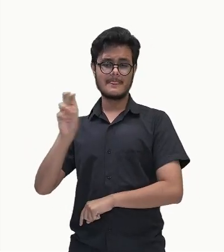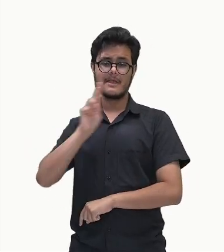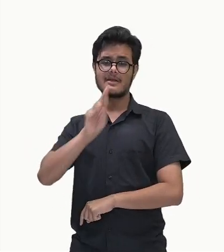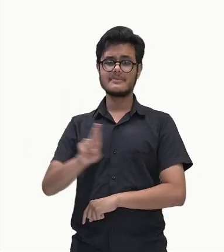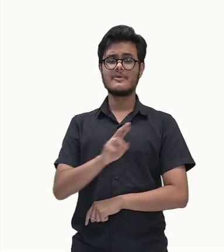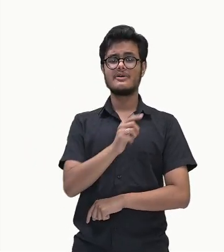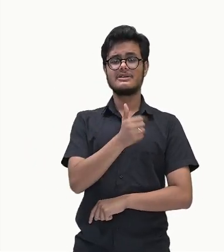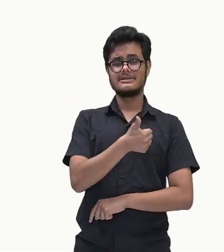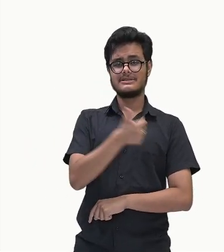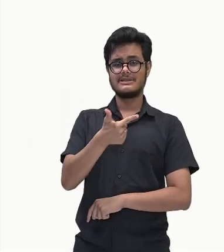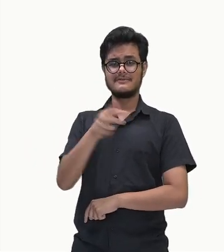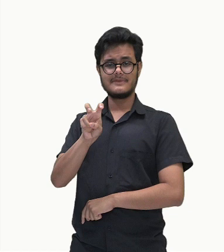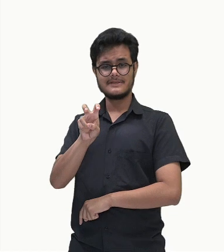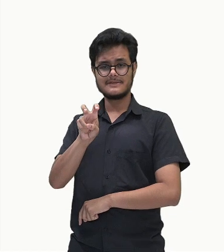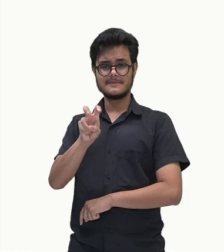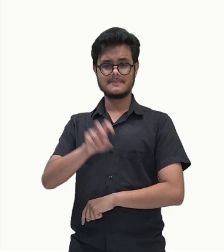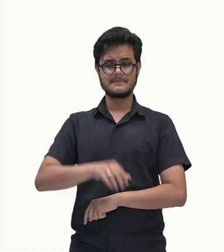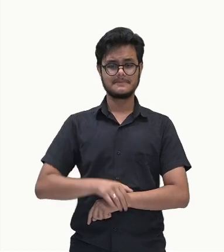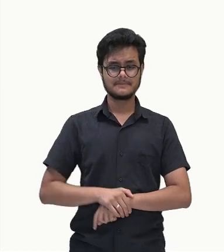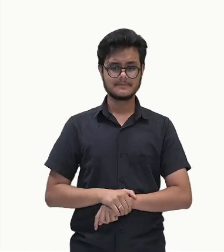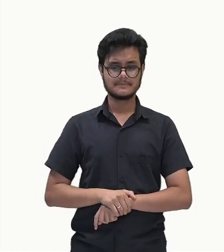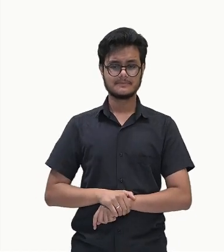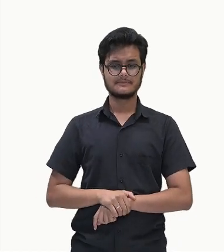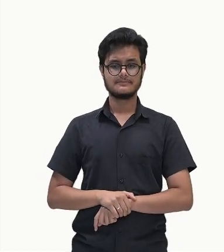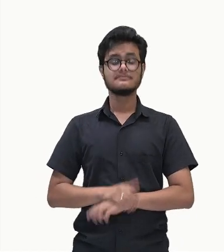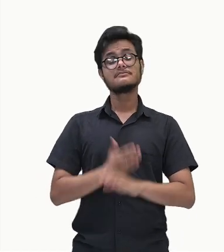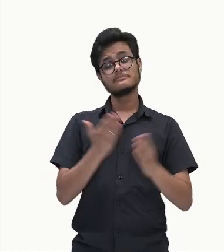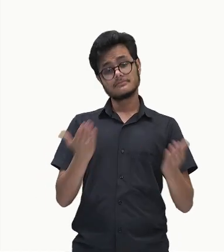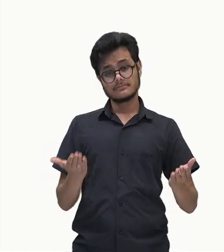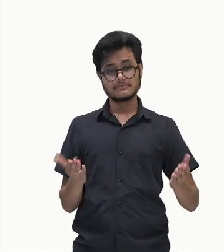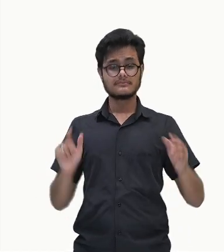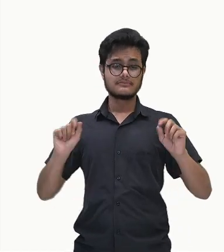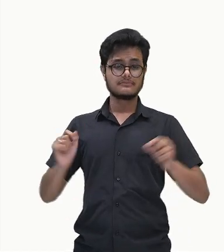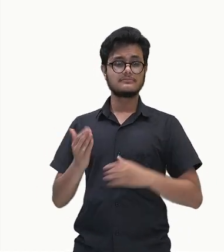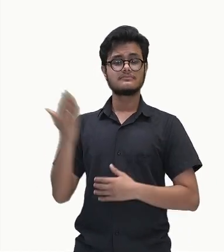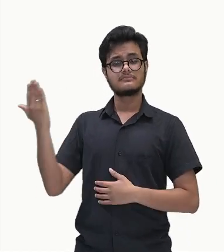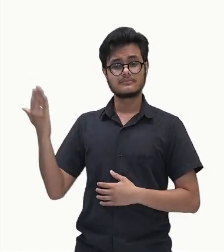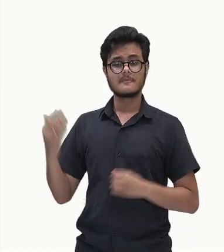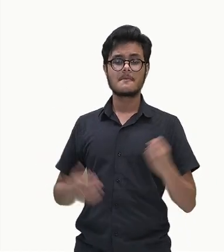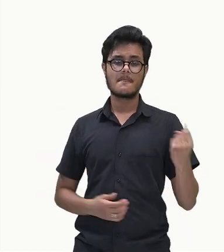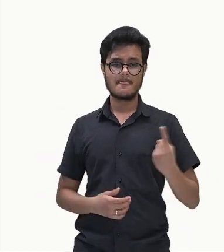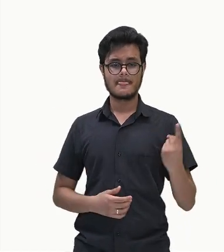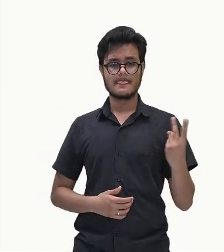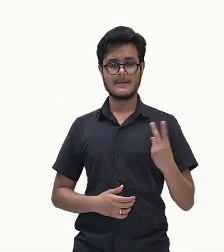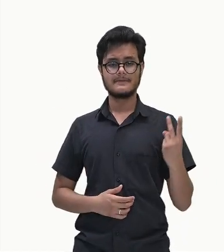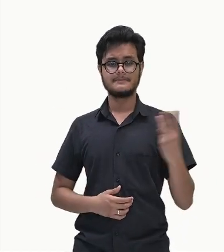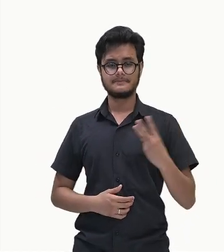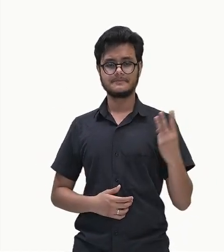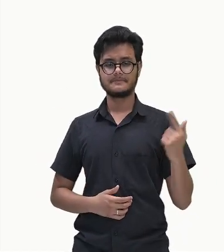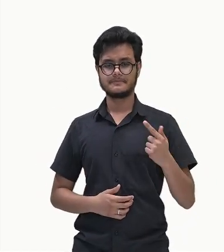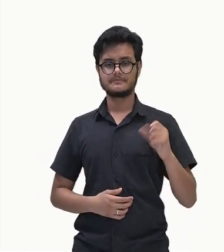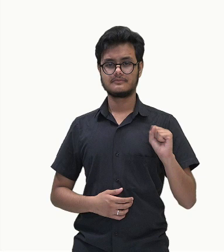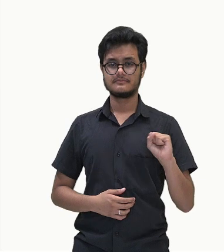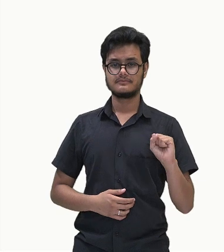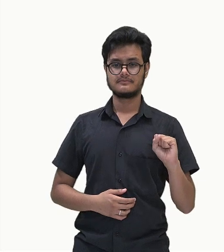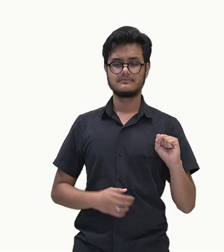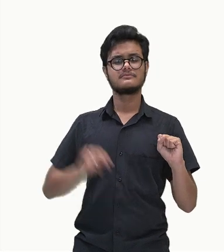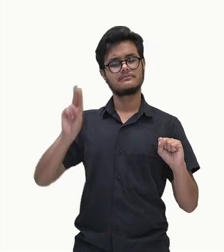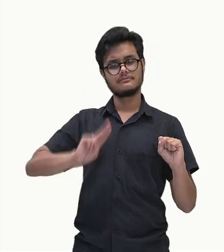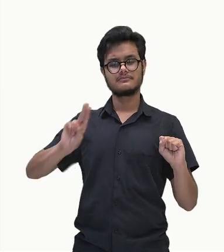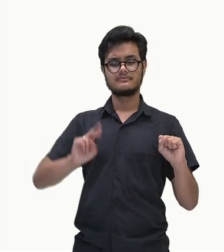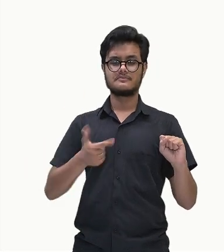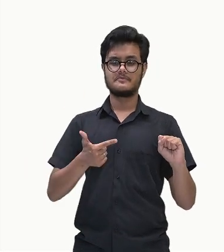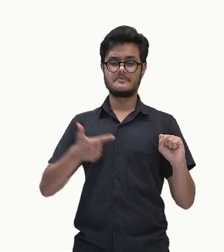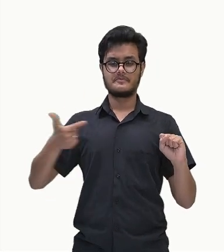5 que dá 125 então com esses algarismos 1 2 3 7 e o a